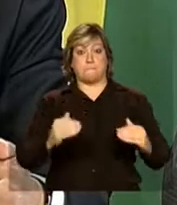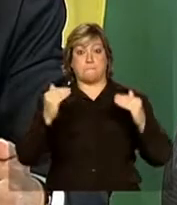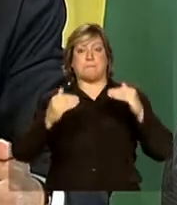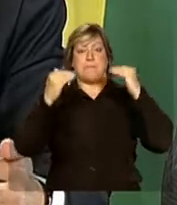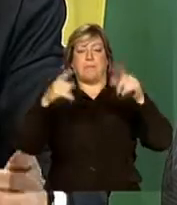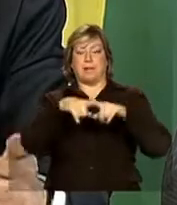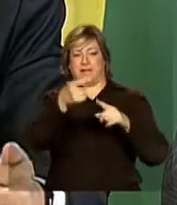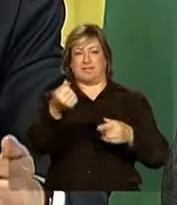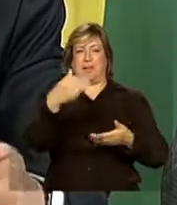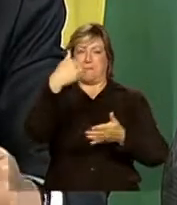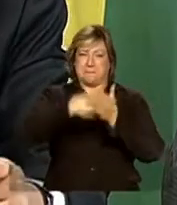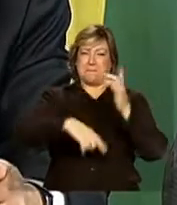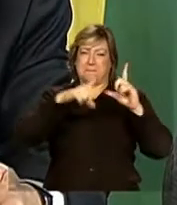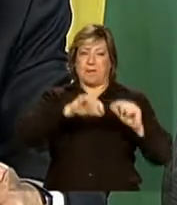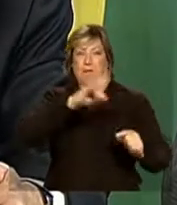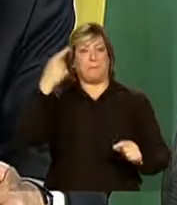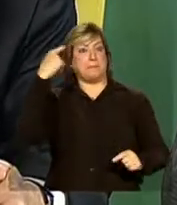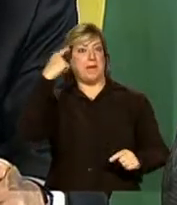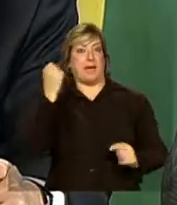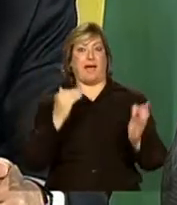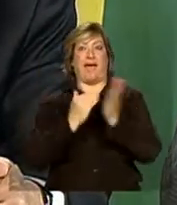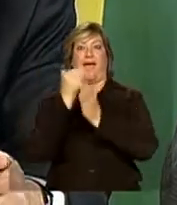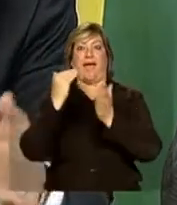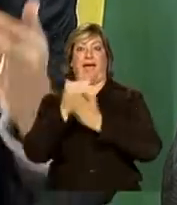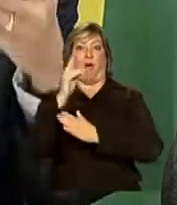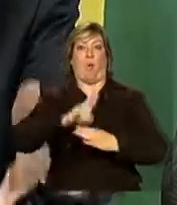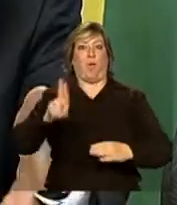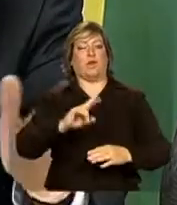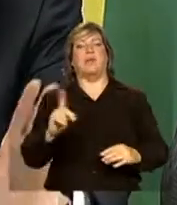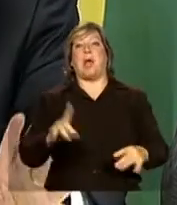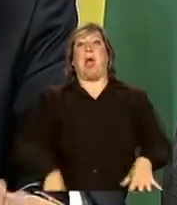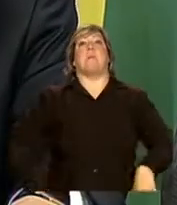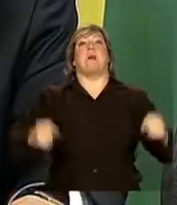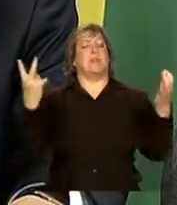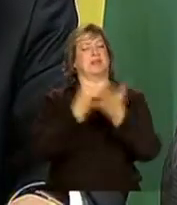força daquilo que você pergunta, que é a